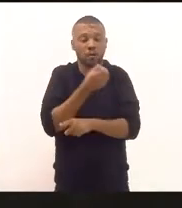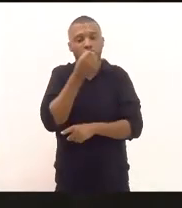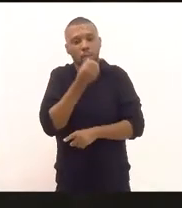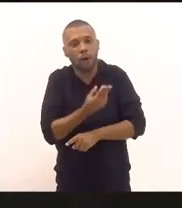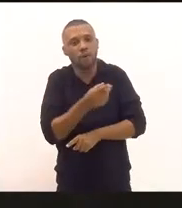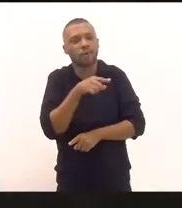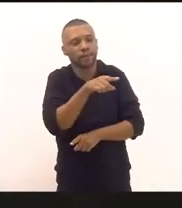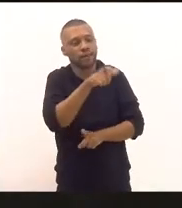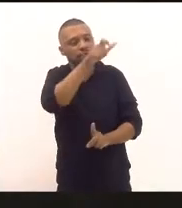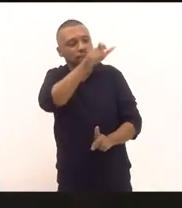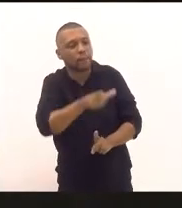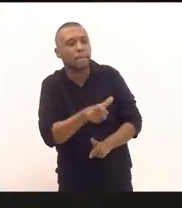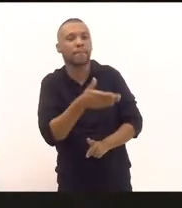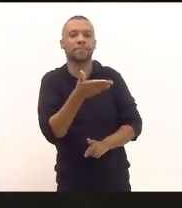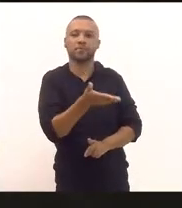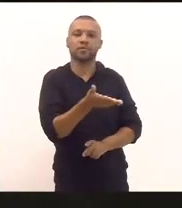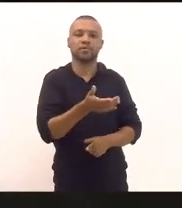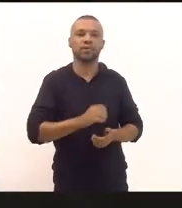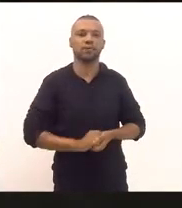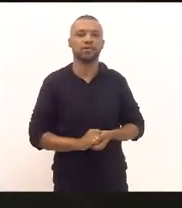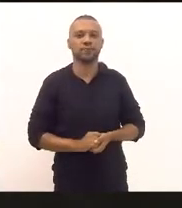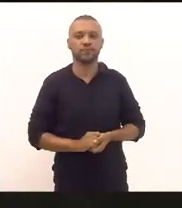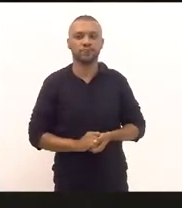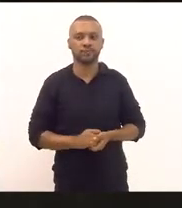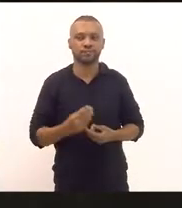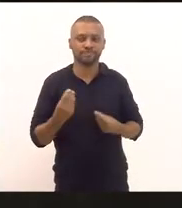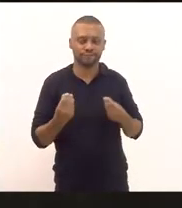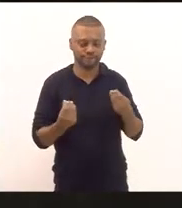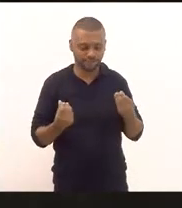você é uma pessoa que